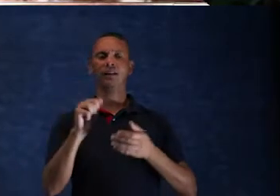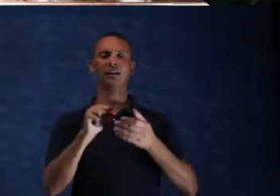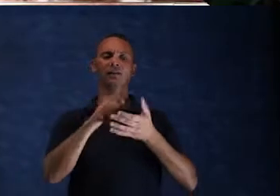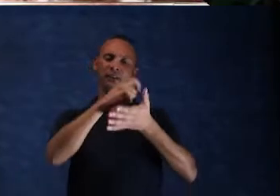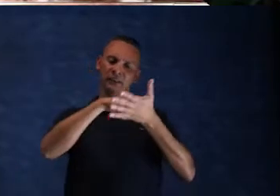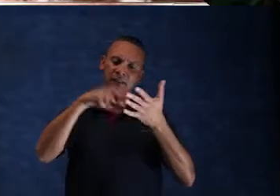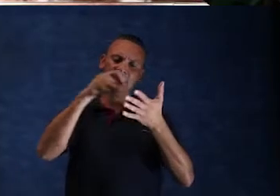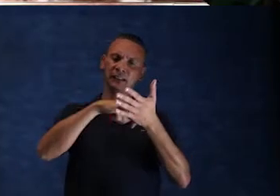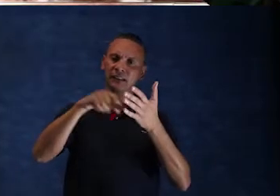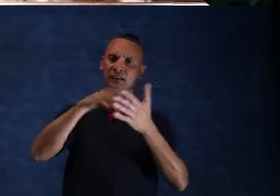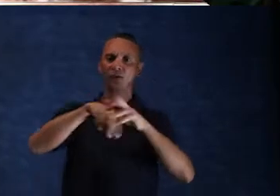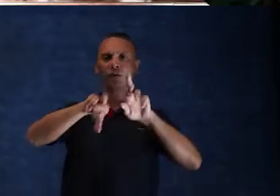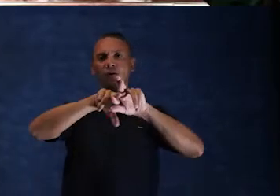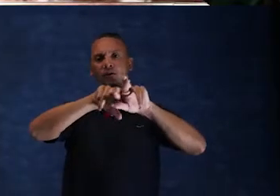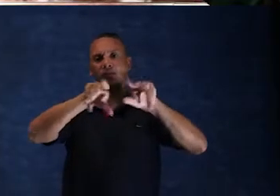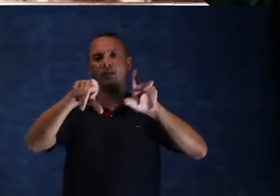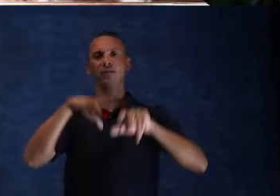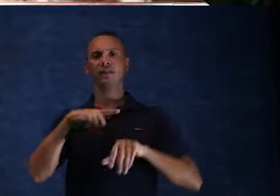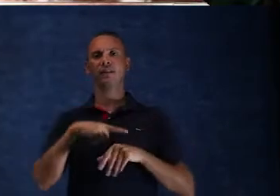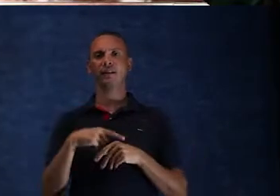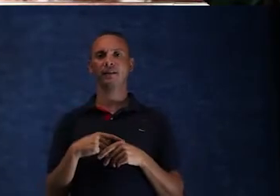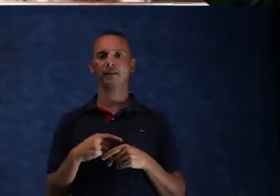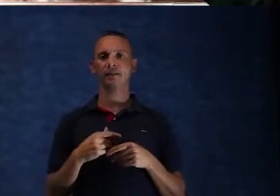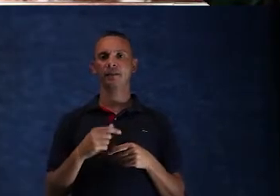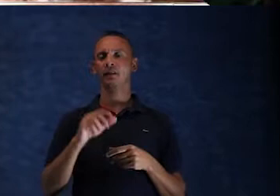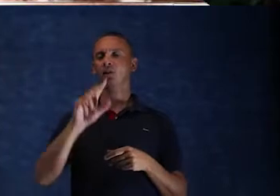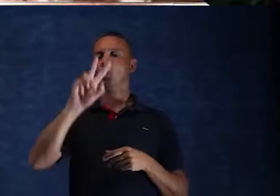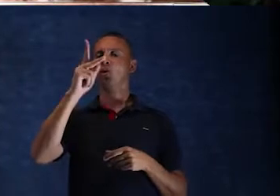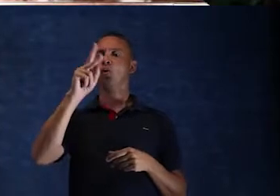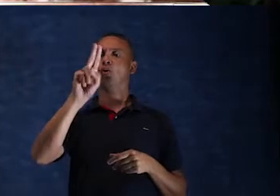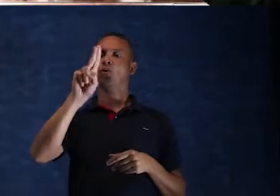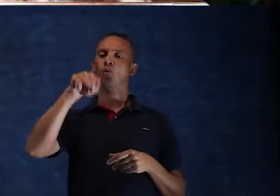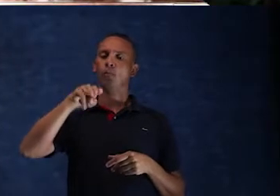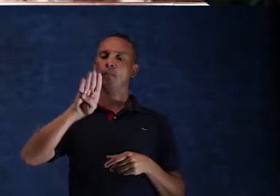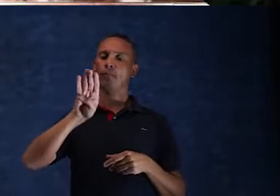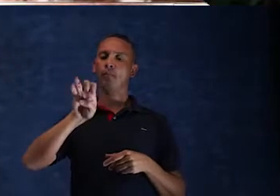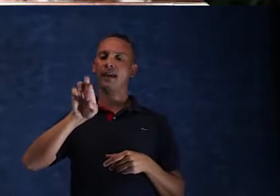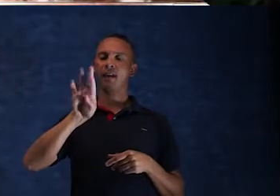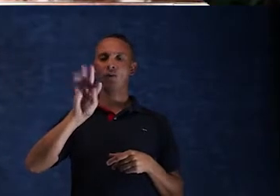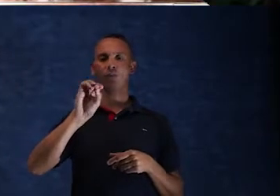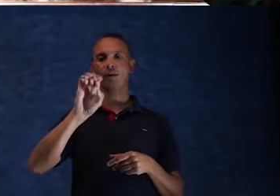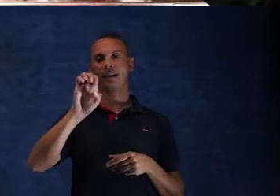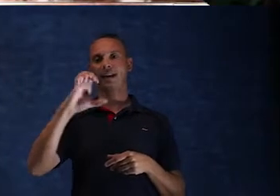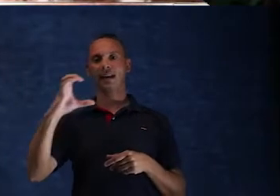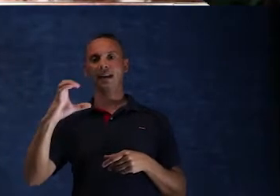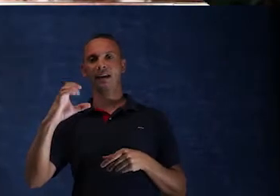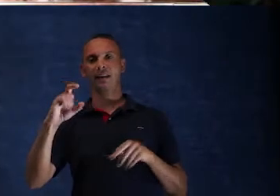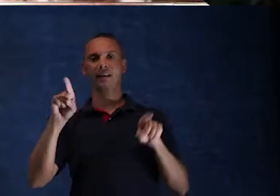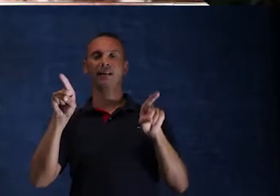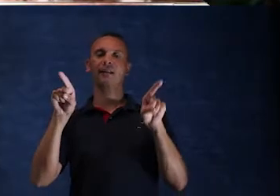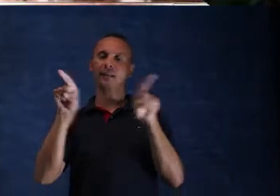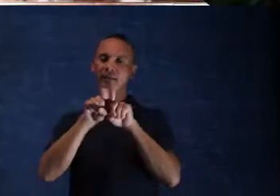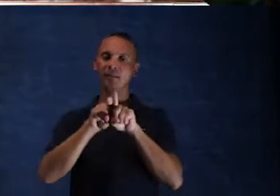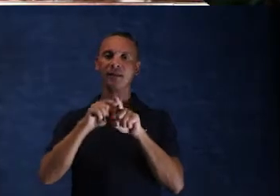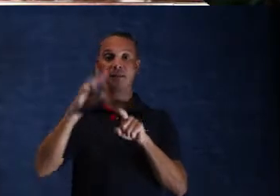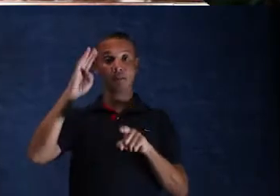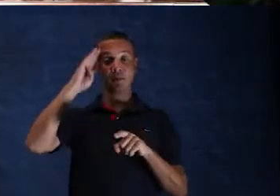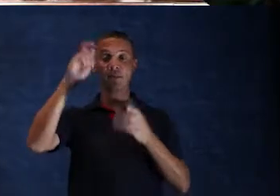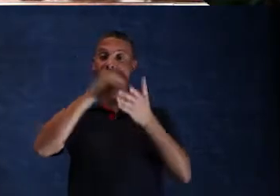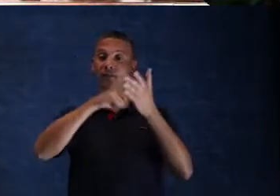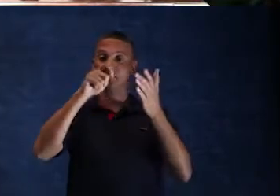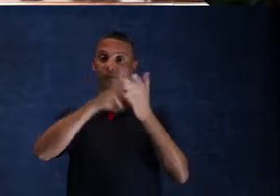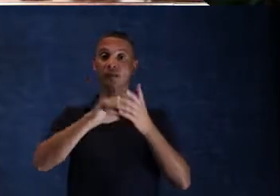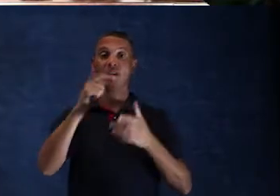e de críticos literários importantíssimos, como Humberto Eco, por exemplo, só para citar um exemplo, né? O Todorov e tal, que não